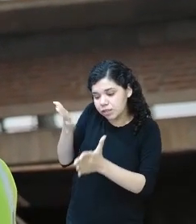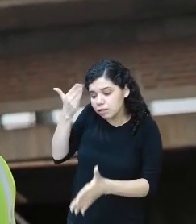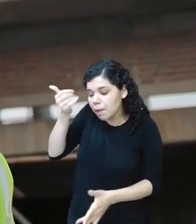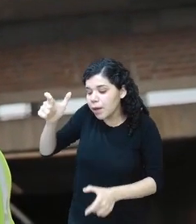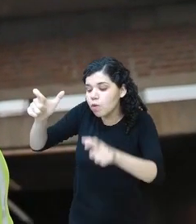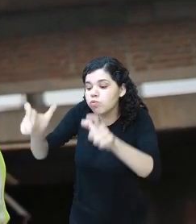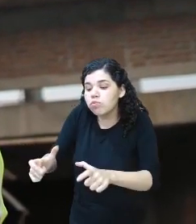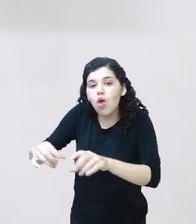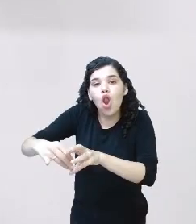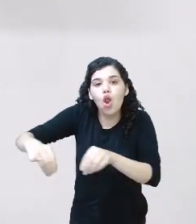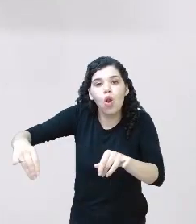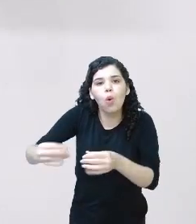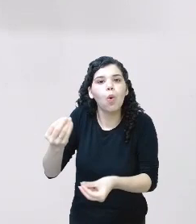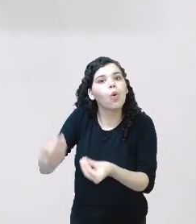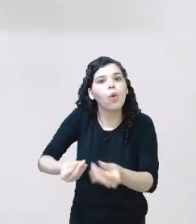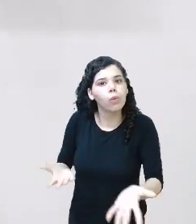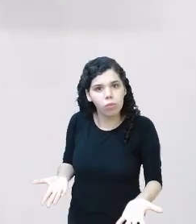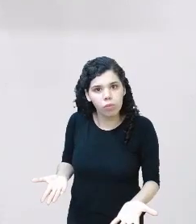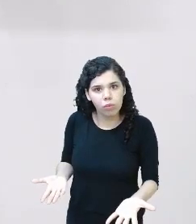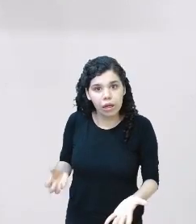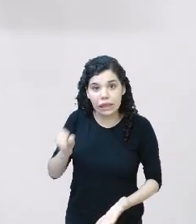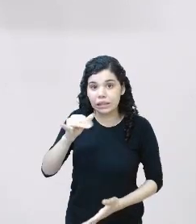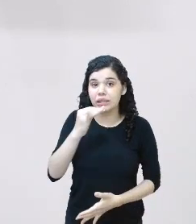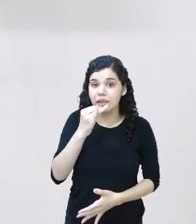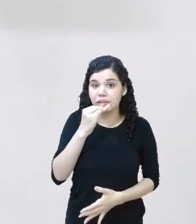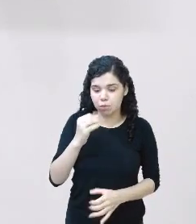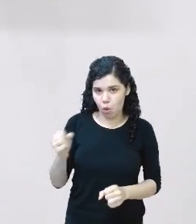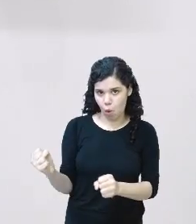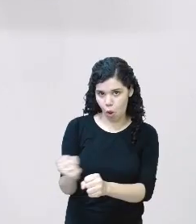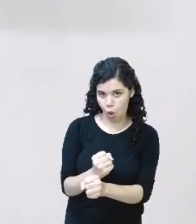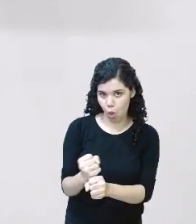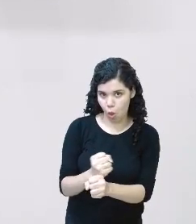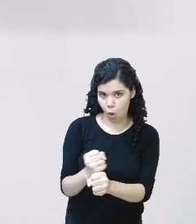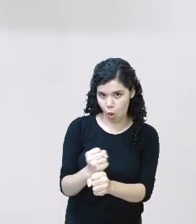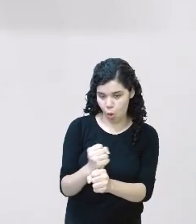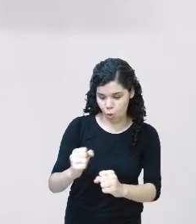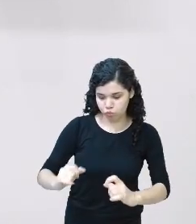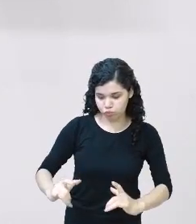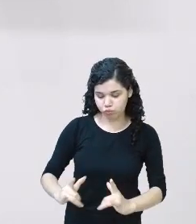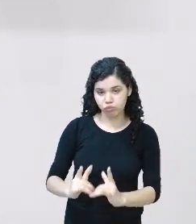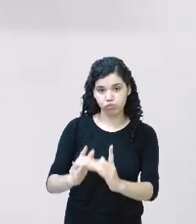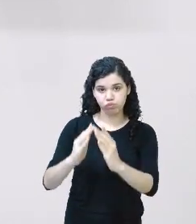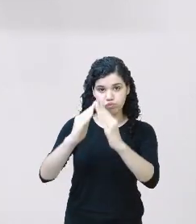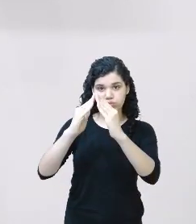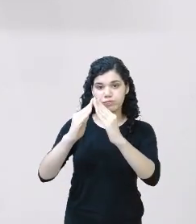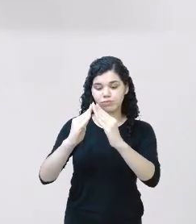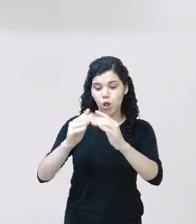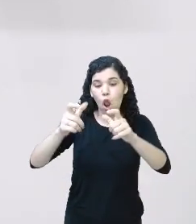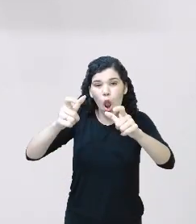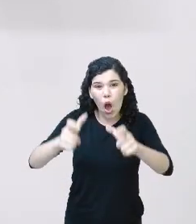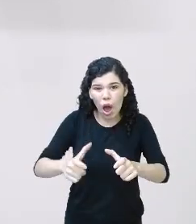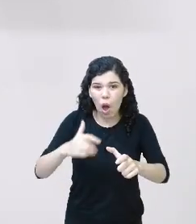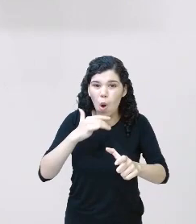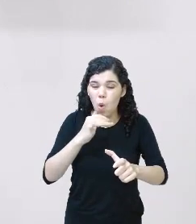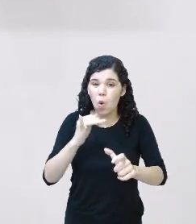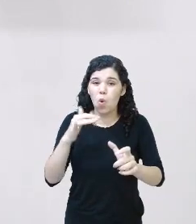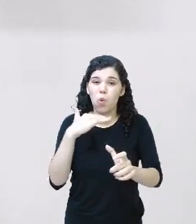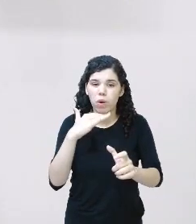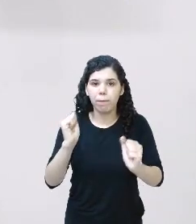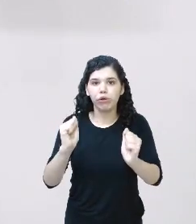aquele. Porque provavelmente, se for construída num lugar inadequado, ela pode